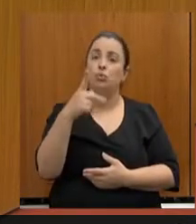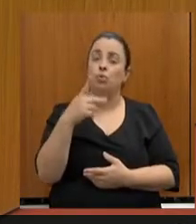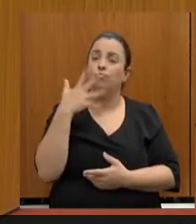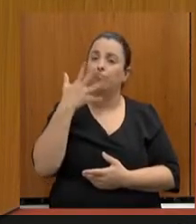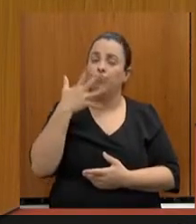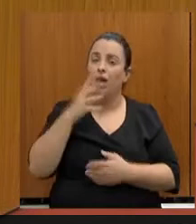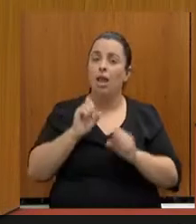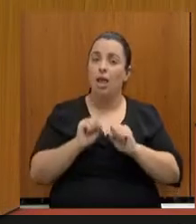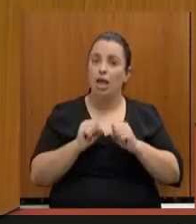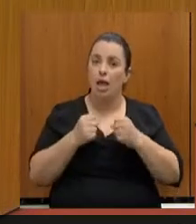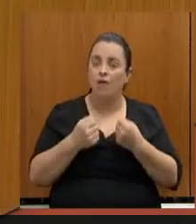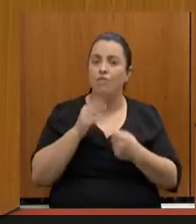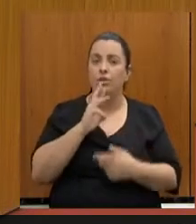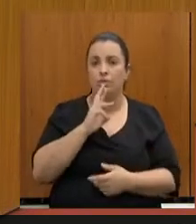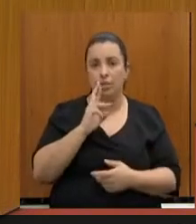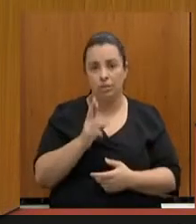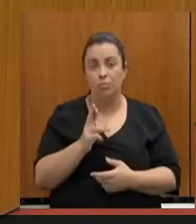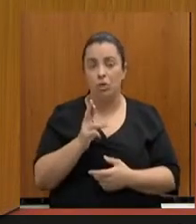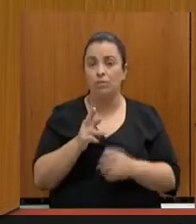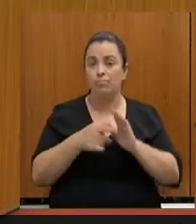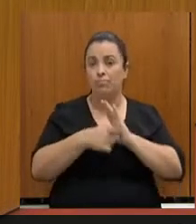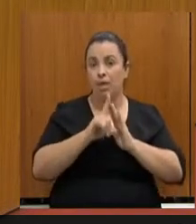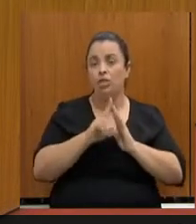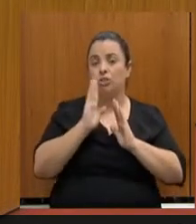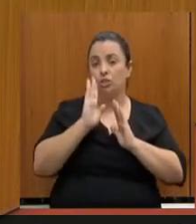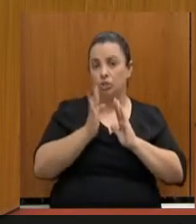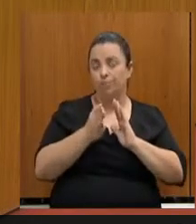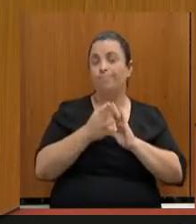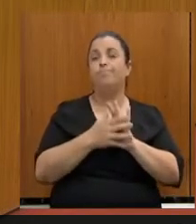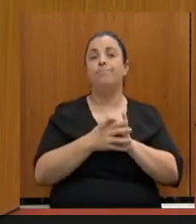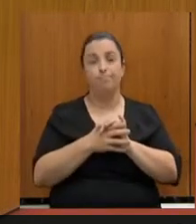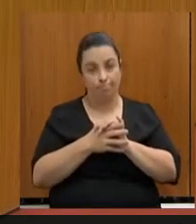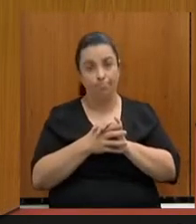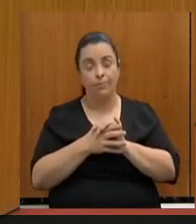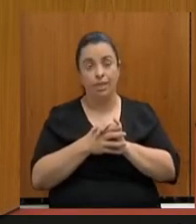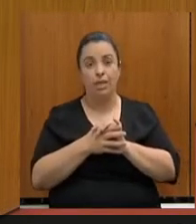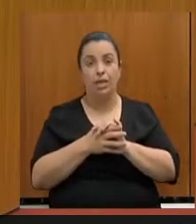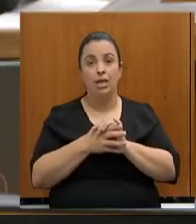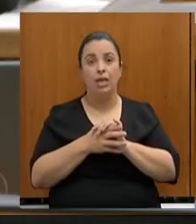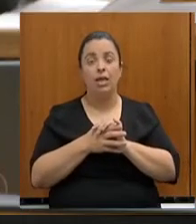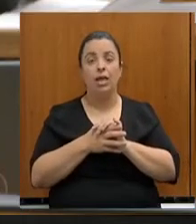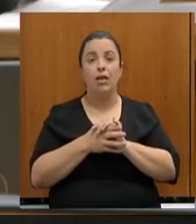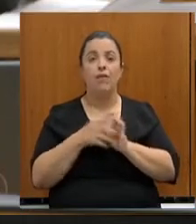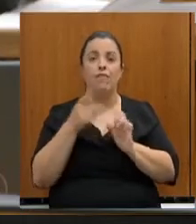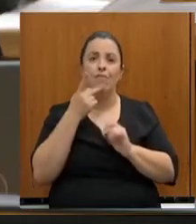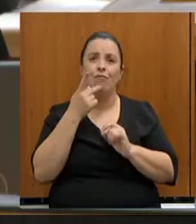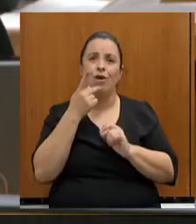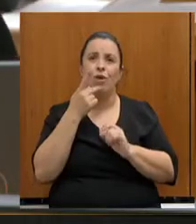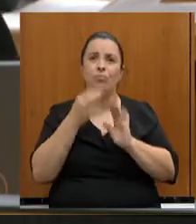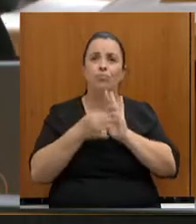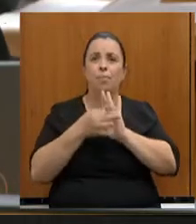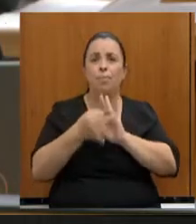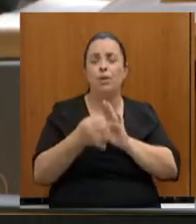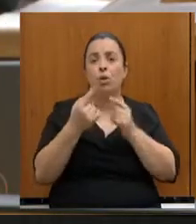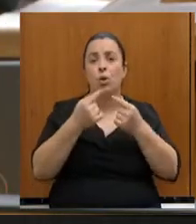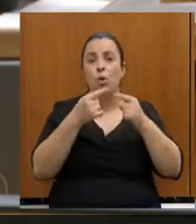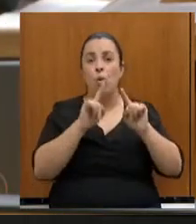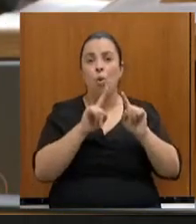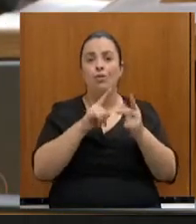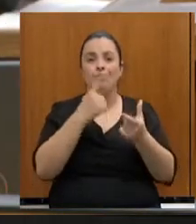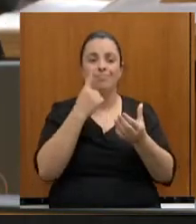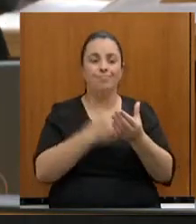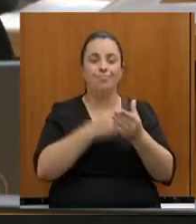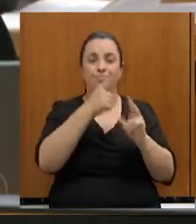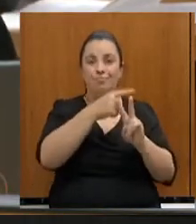reforça a resposta que eu dei é quando da crítica ao tema meio ambiente um acordo da